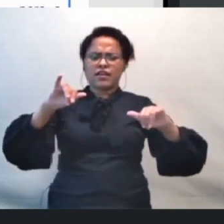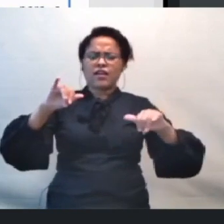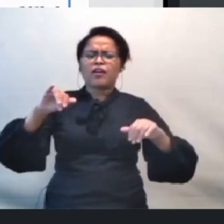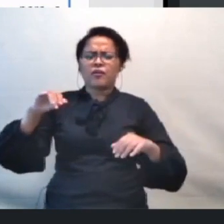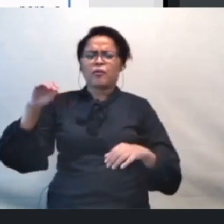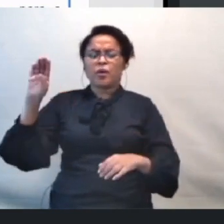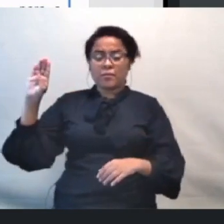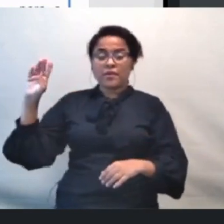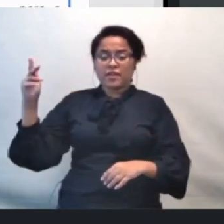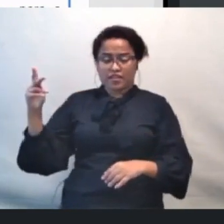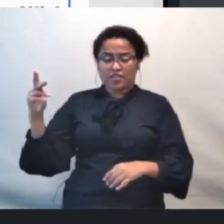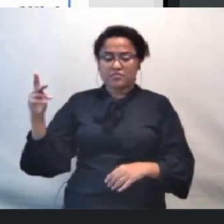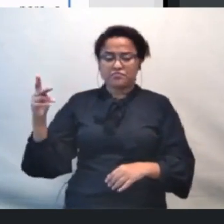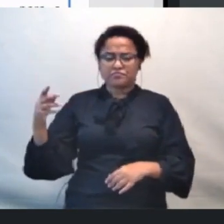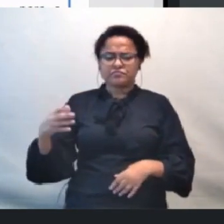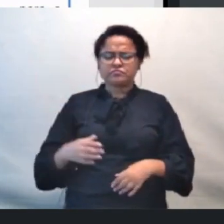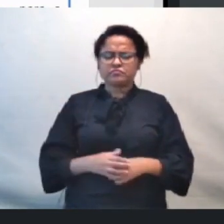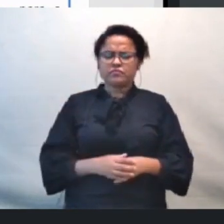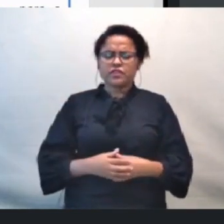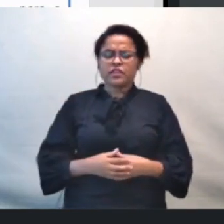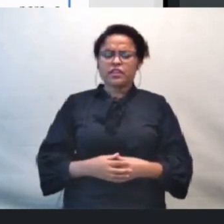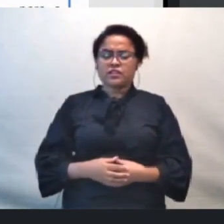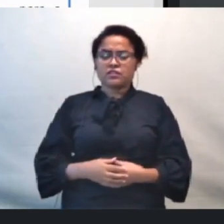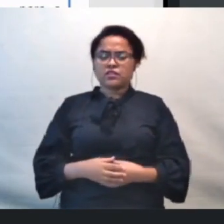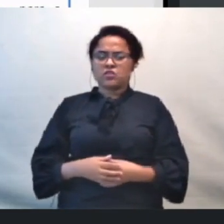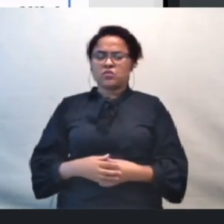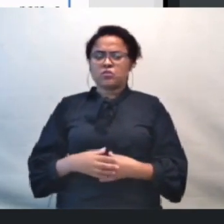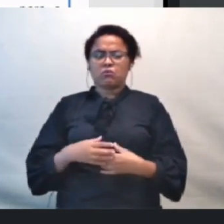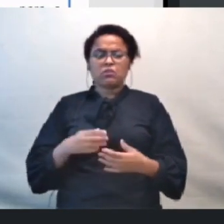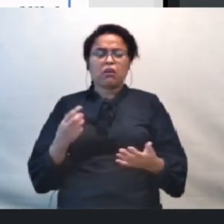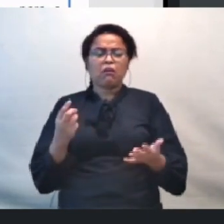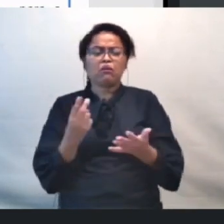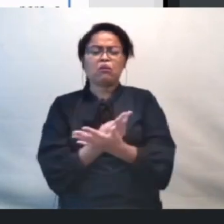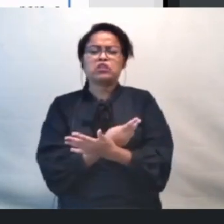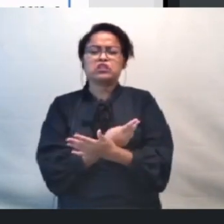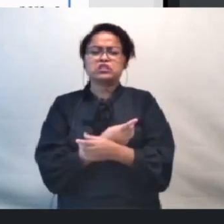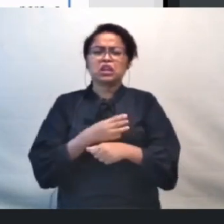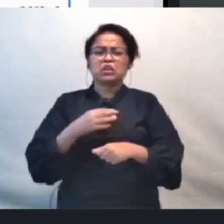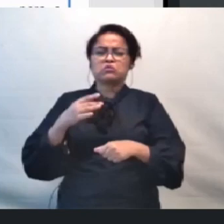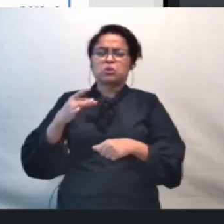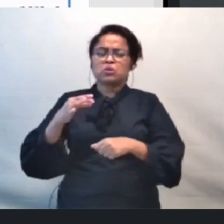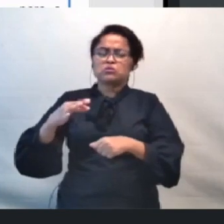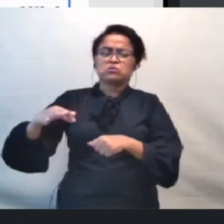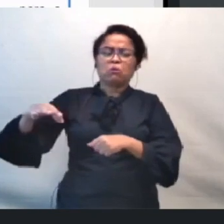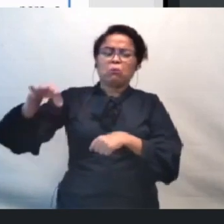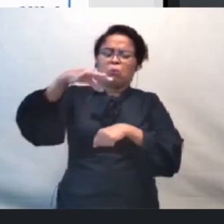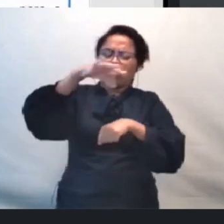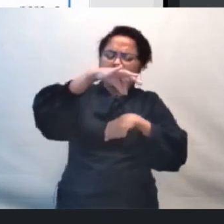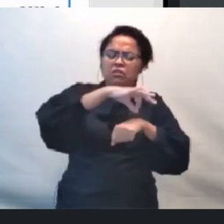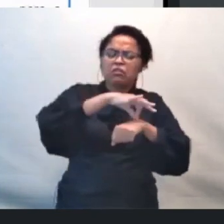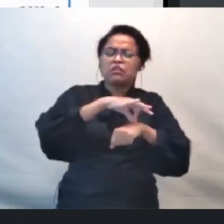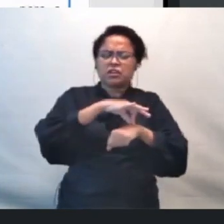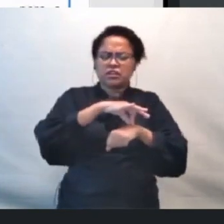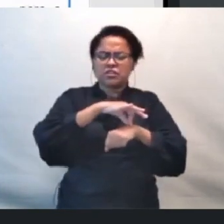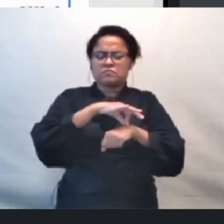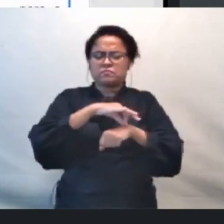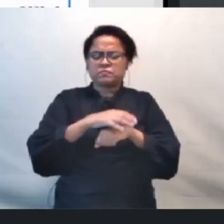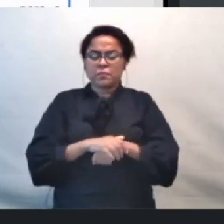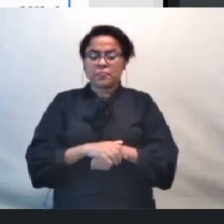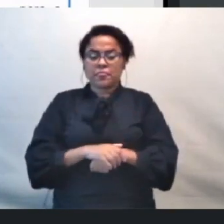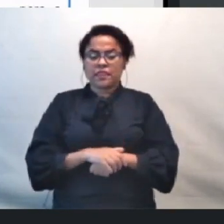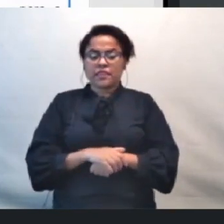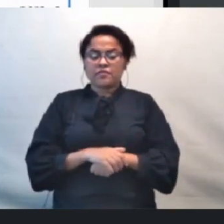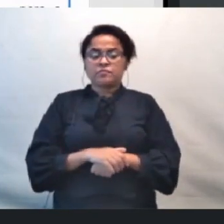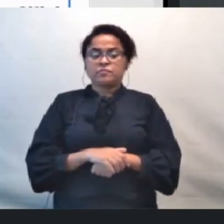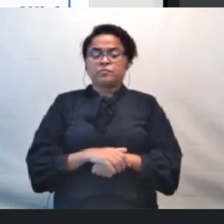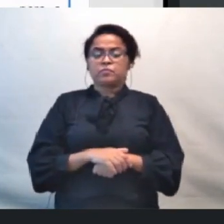dada a situação que nós estamos vivendo com relação à dengue. Então, a PBH realizou em novembro do ano passado a soltura do